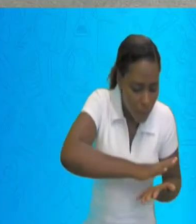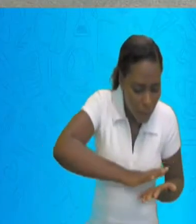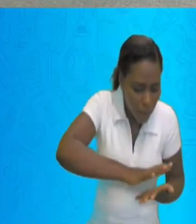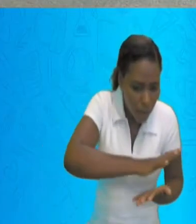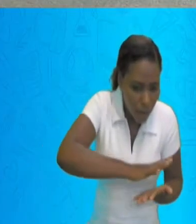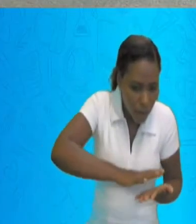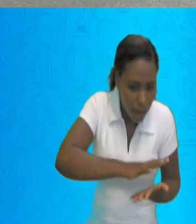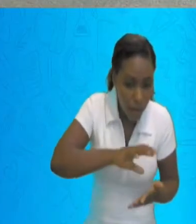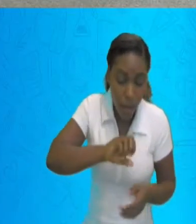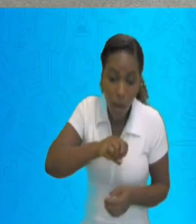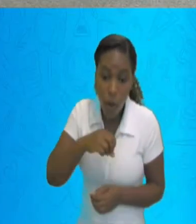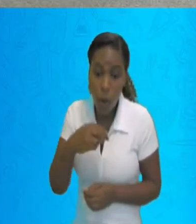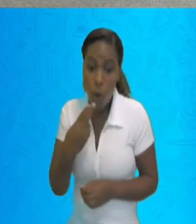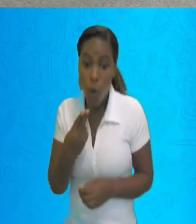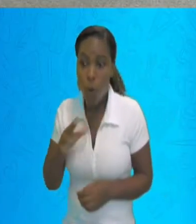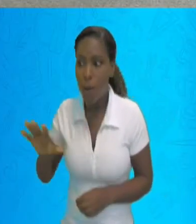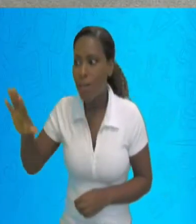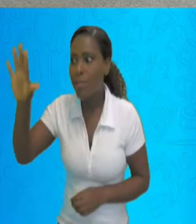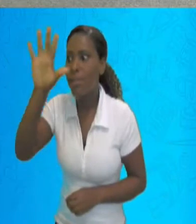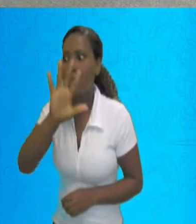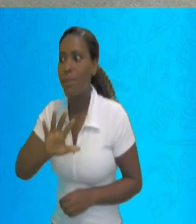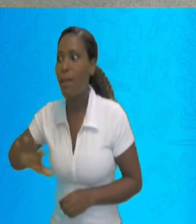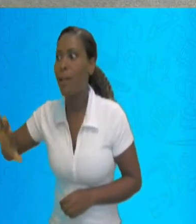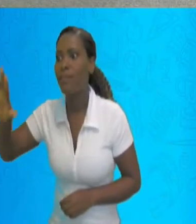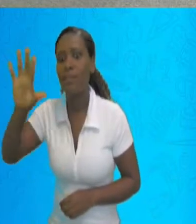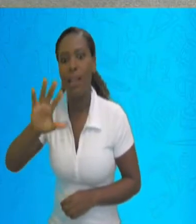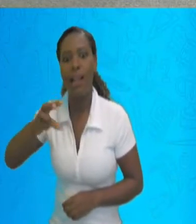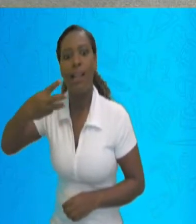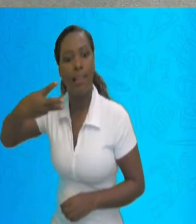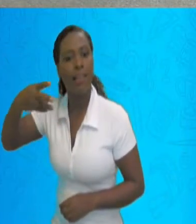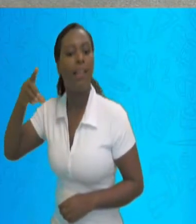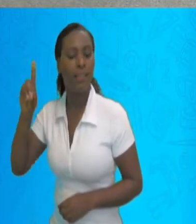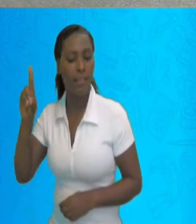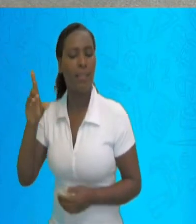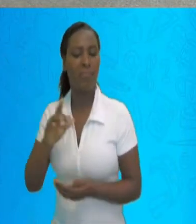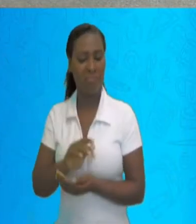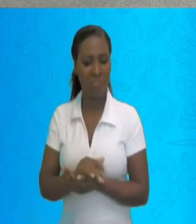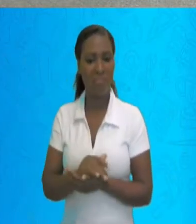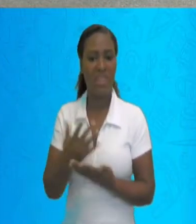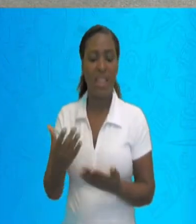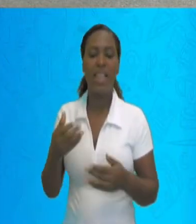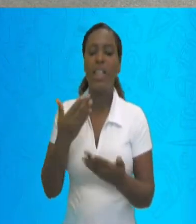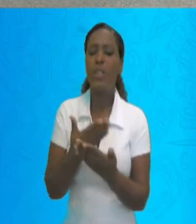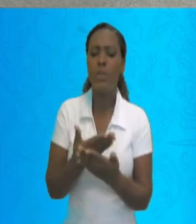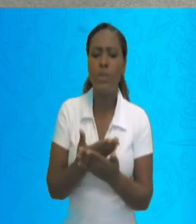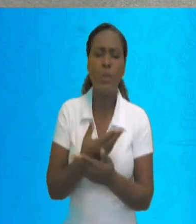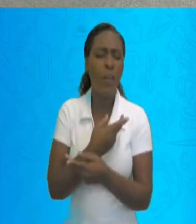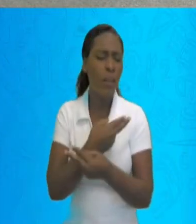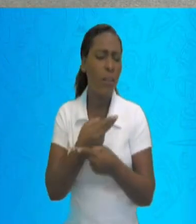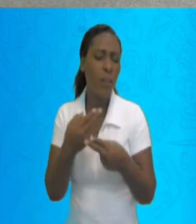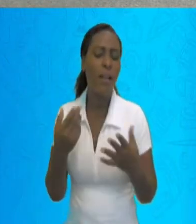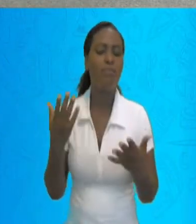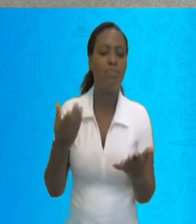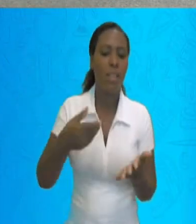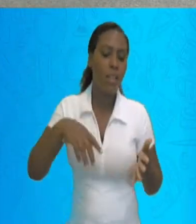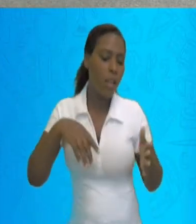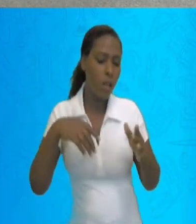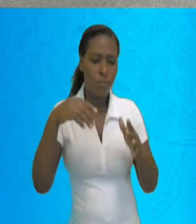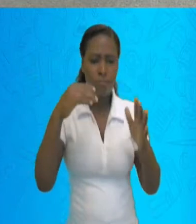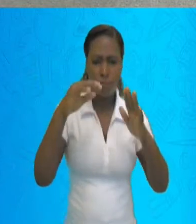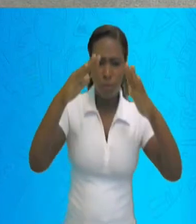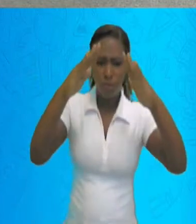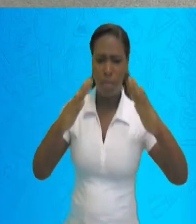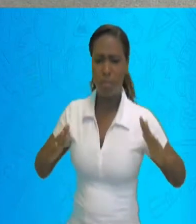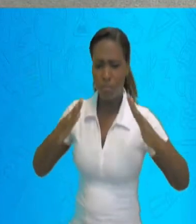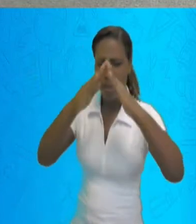ela tem essa função de estudar cálculos, estudar fórmulas, estudar lados e estudar